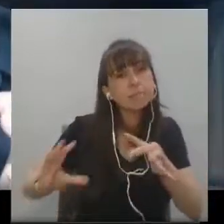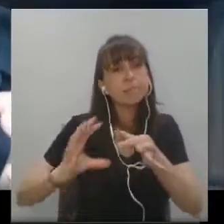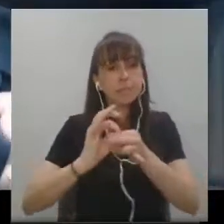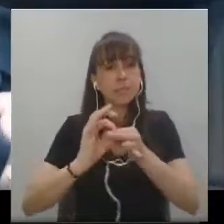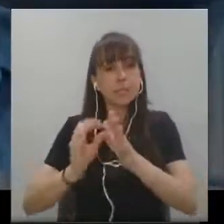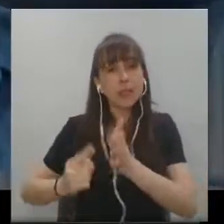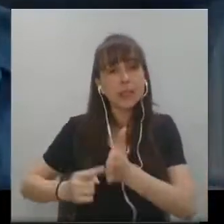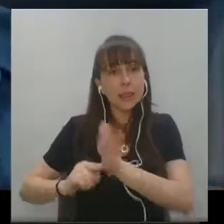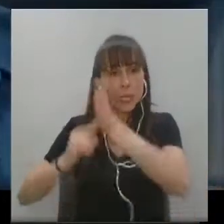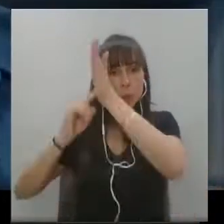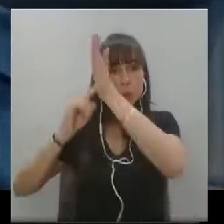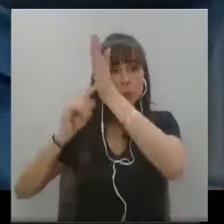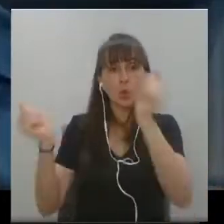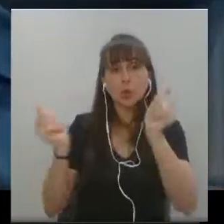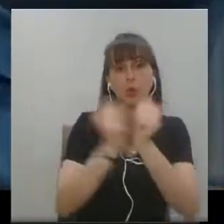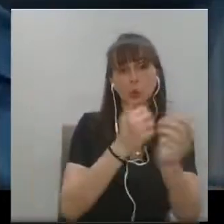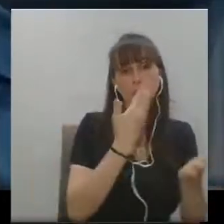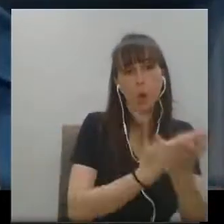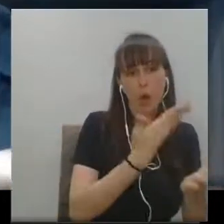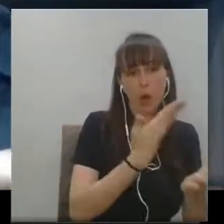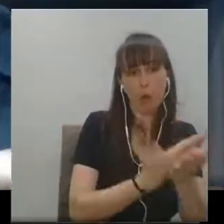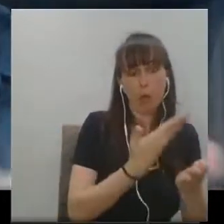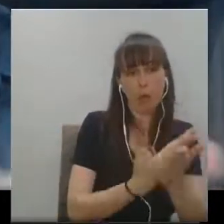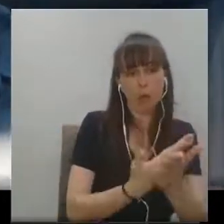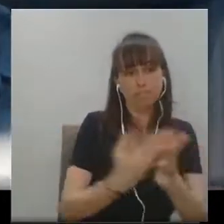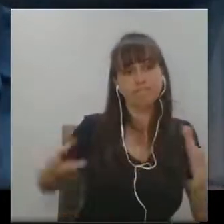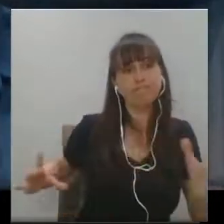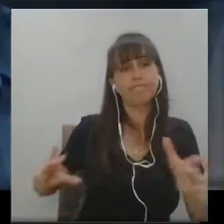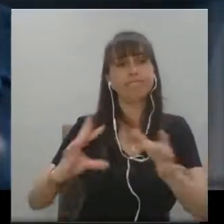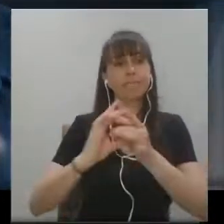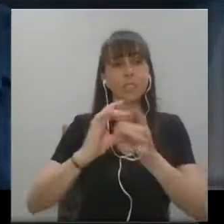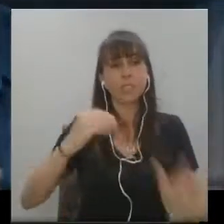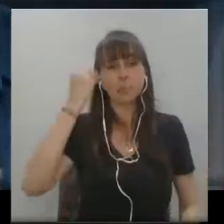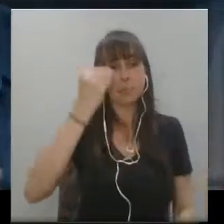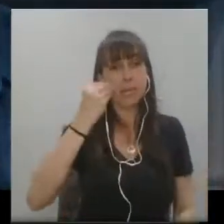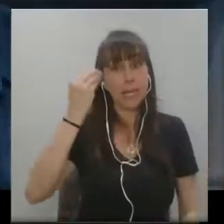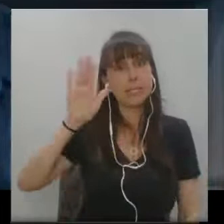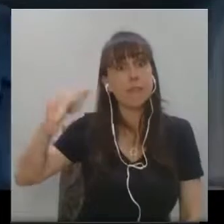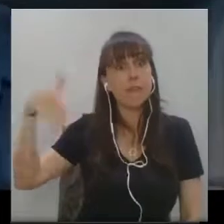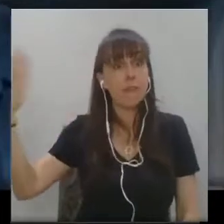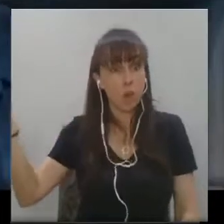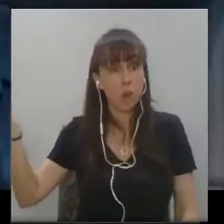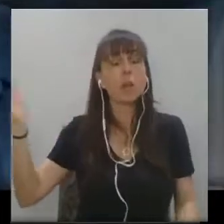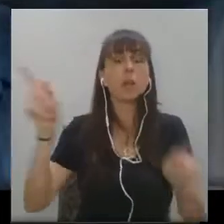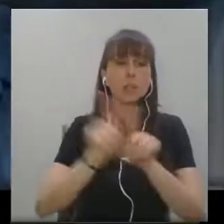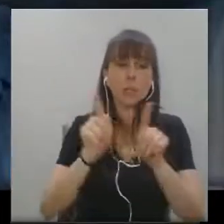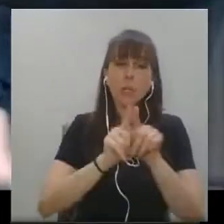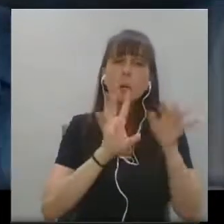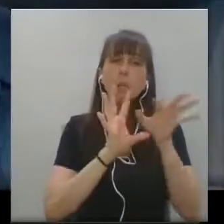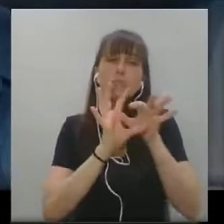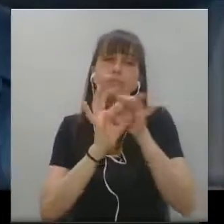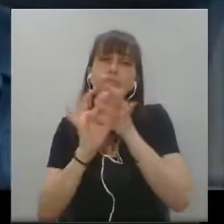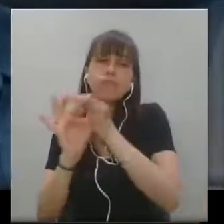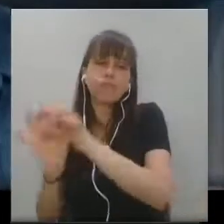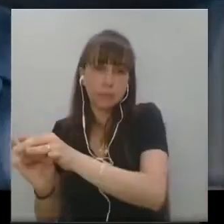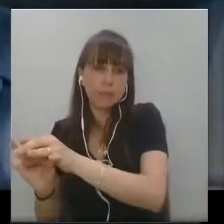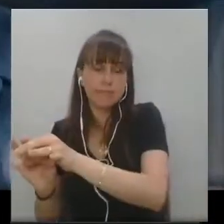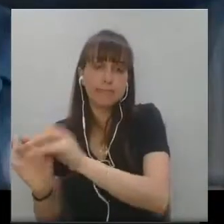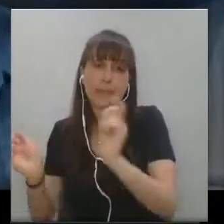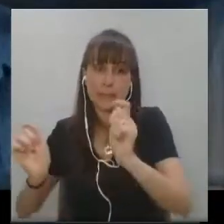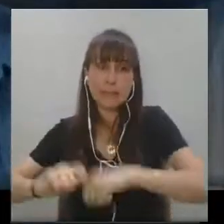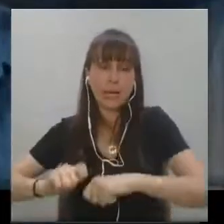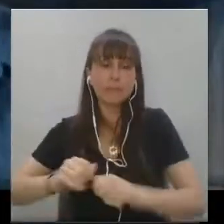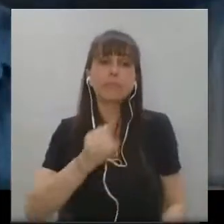a própria aula, né? Trazer experiências também de fora, para contextualizar aquela obra.